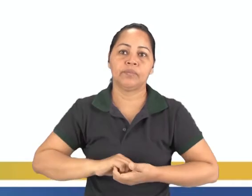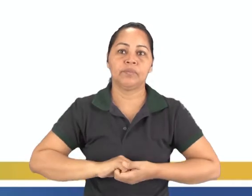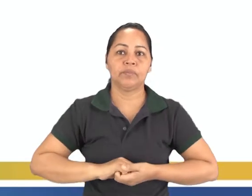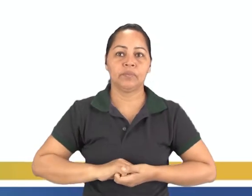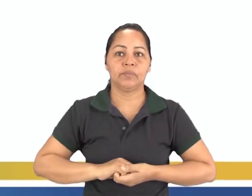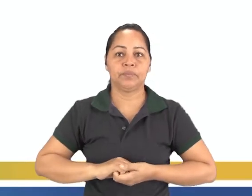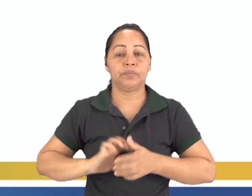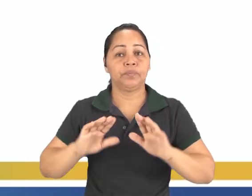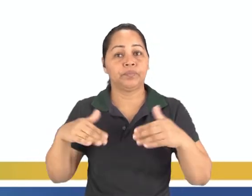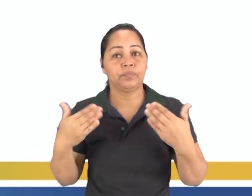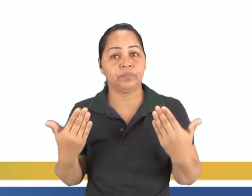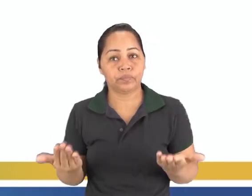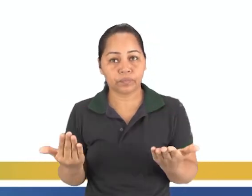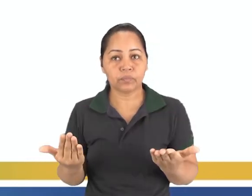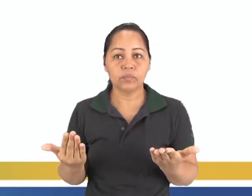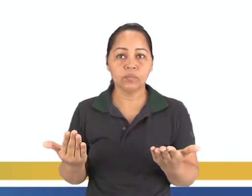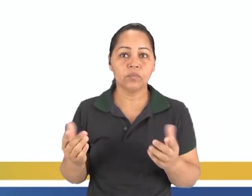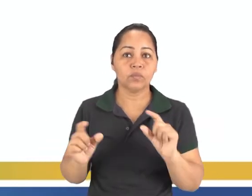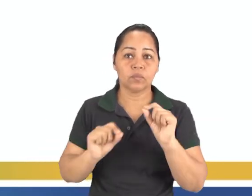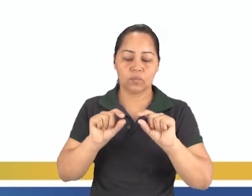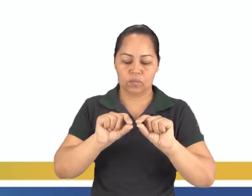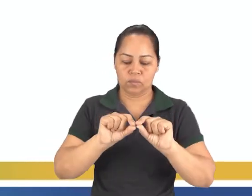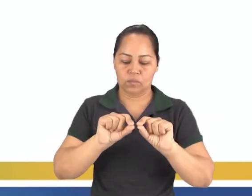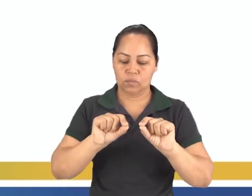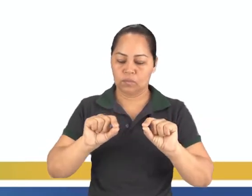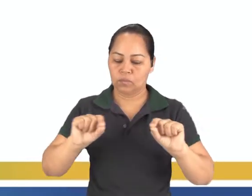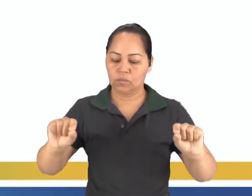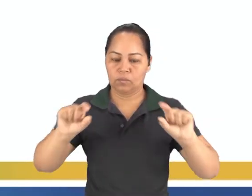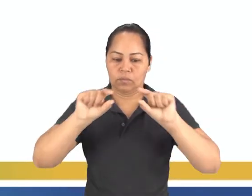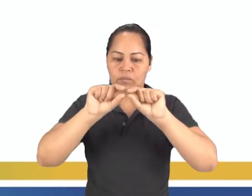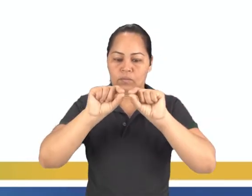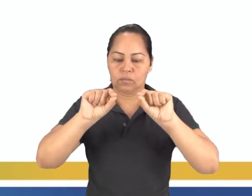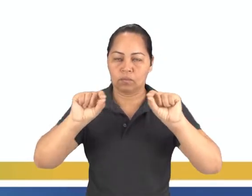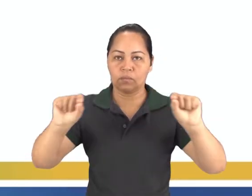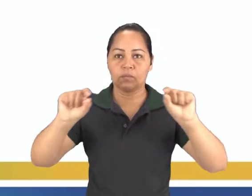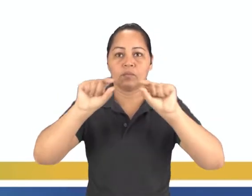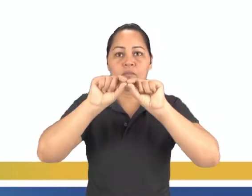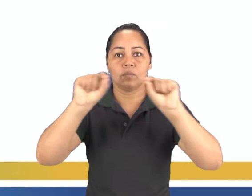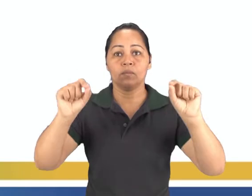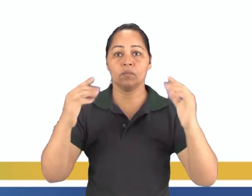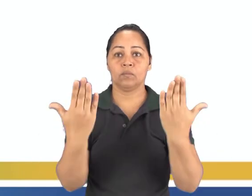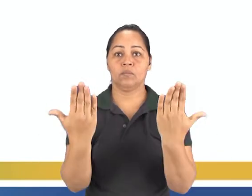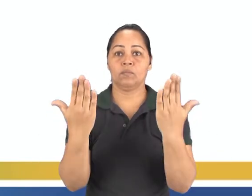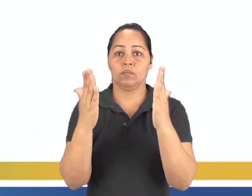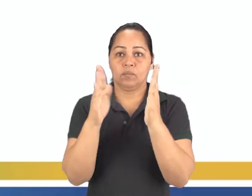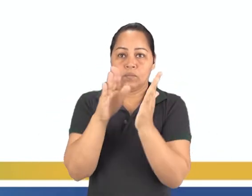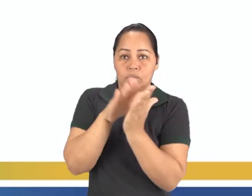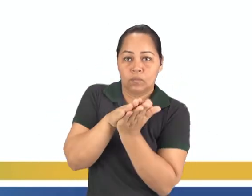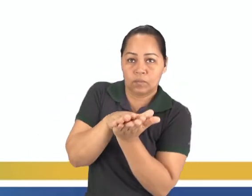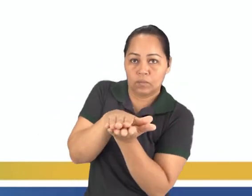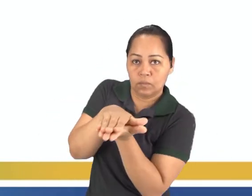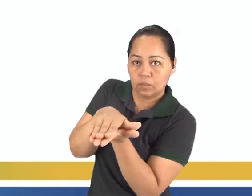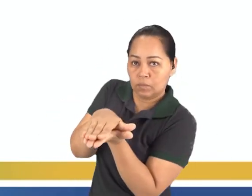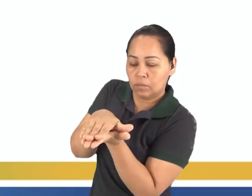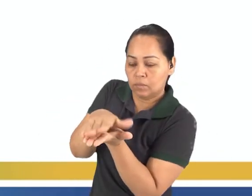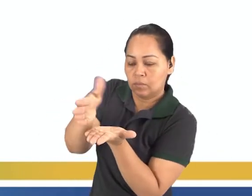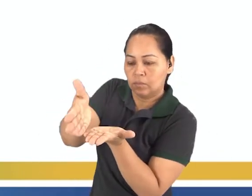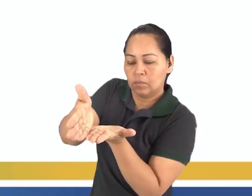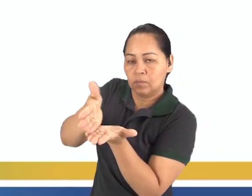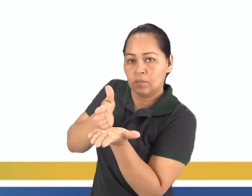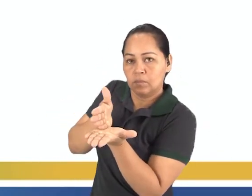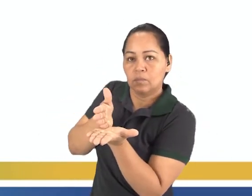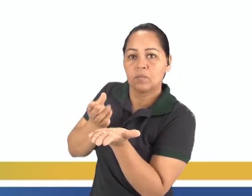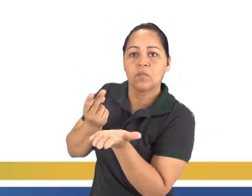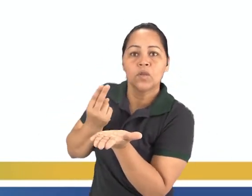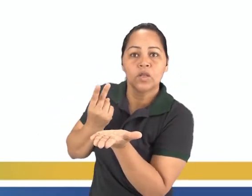Então, um eixo de simetria divide uma figura plana em duas figuras congruentes. Congruentes são aquelas figuras